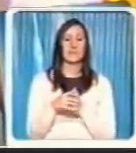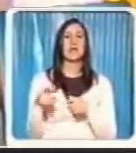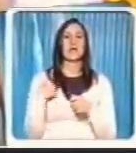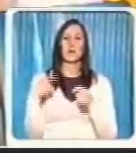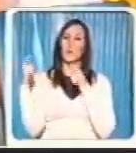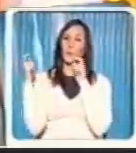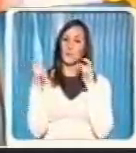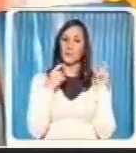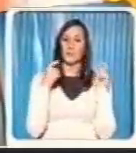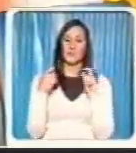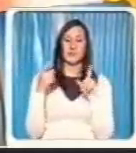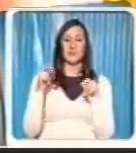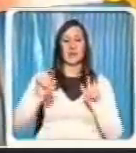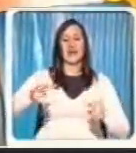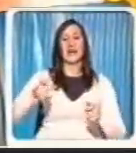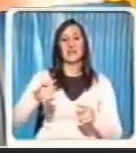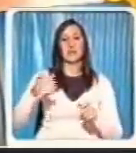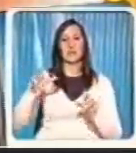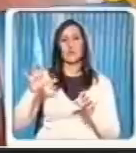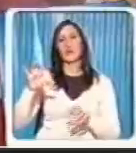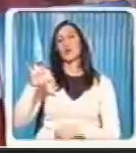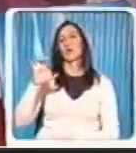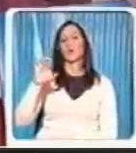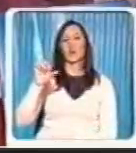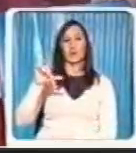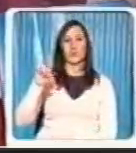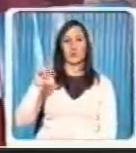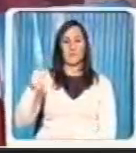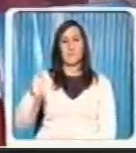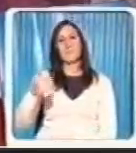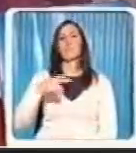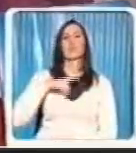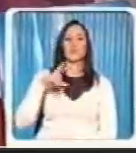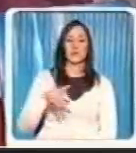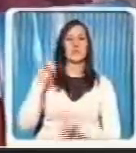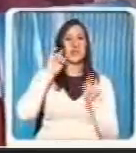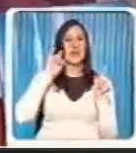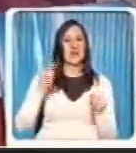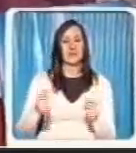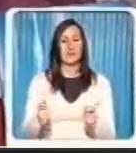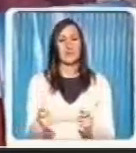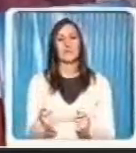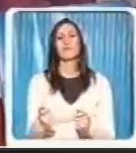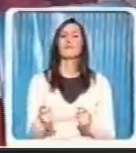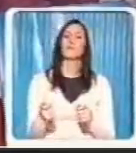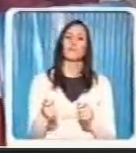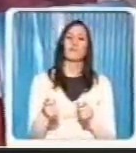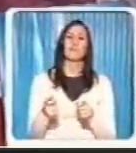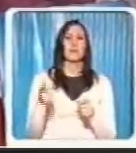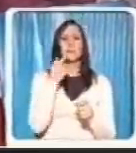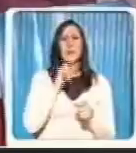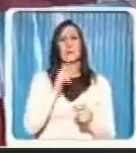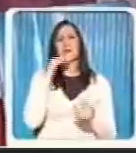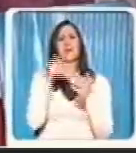Toquei num Rádio Clube Português em Matosal de Arbófonos, muita vez lá fomos. E,